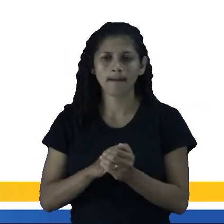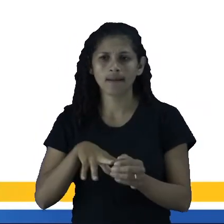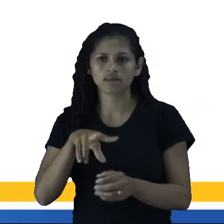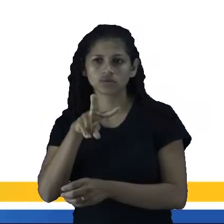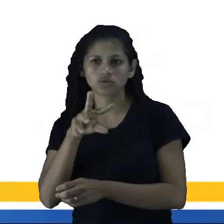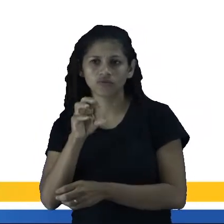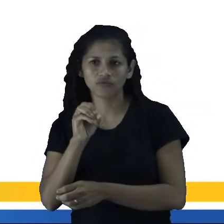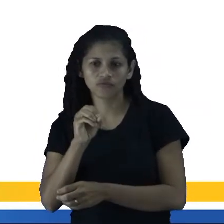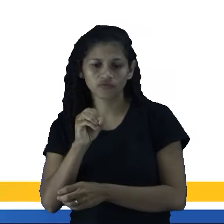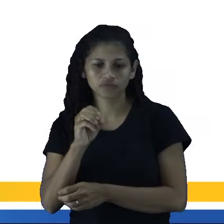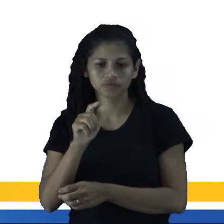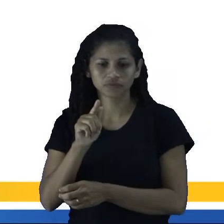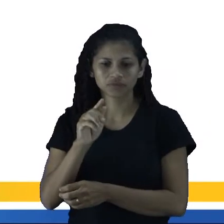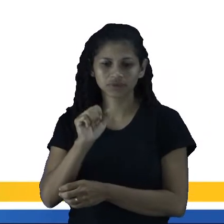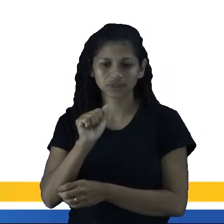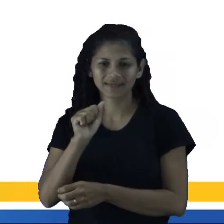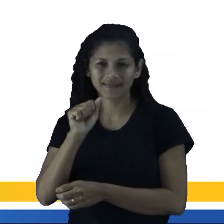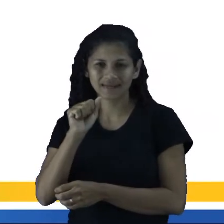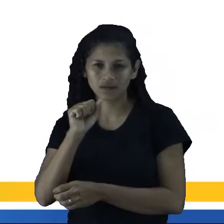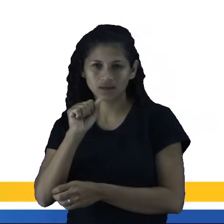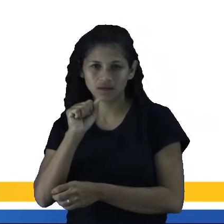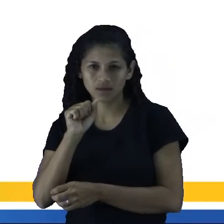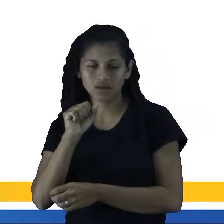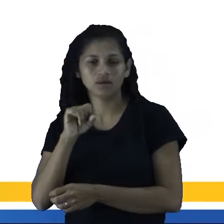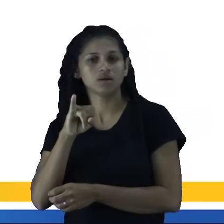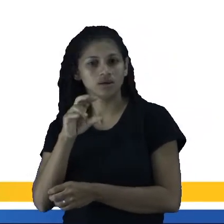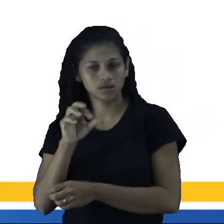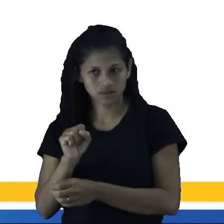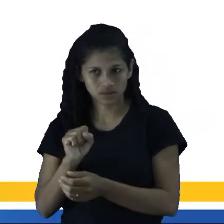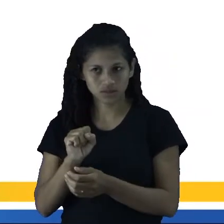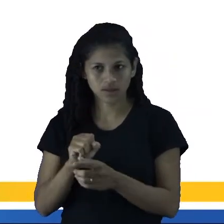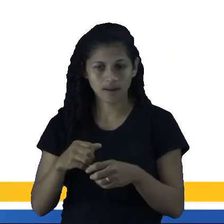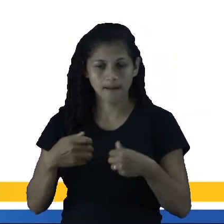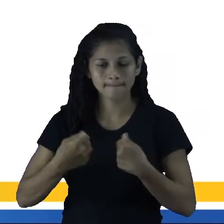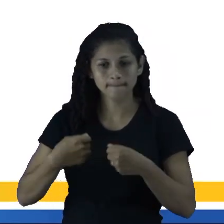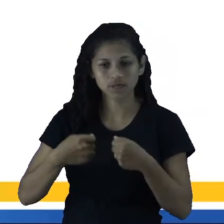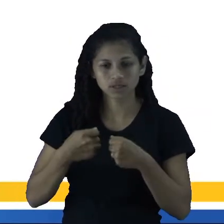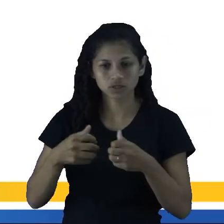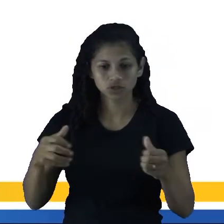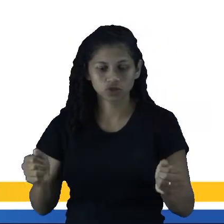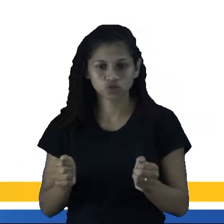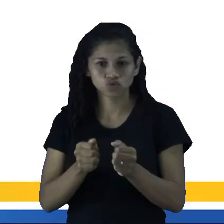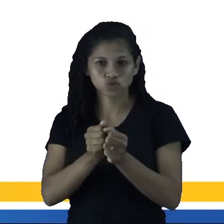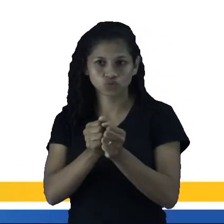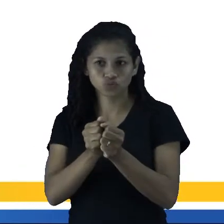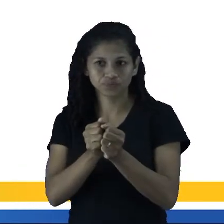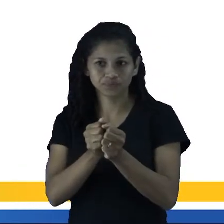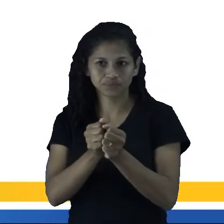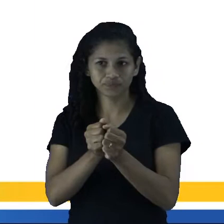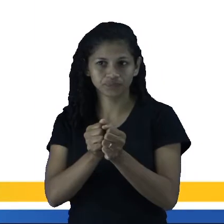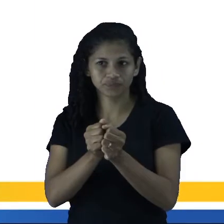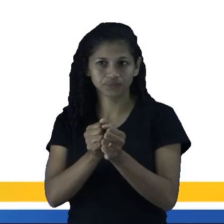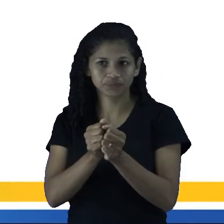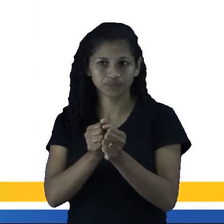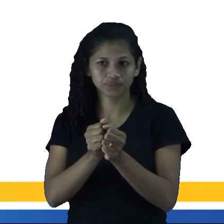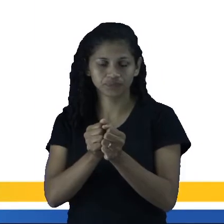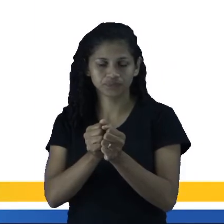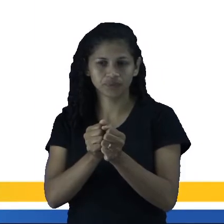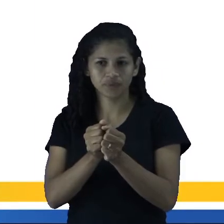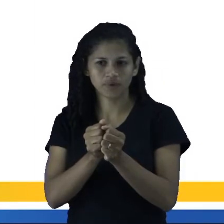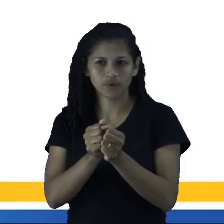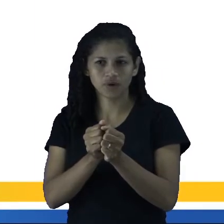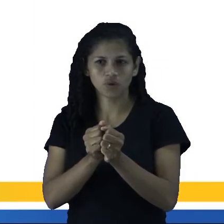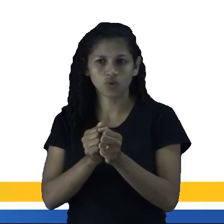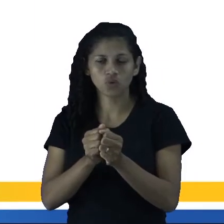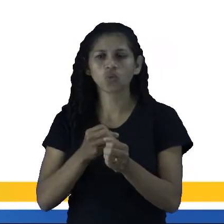outra, elas devem permanecer juntas. Elas devem permanecer juntas. Significa o quê? Conta